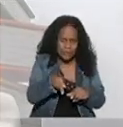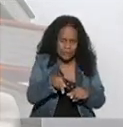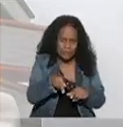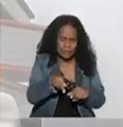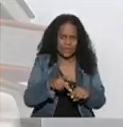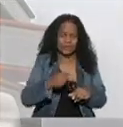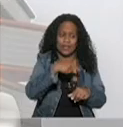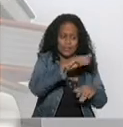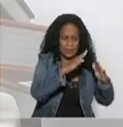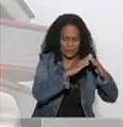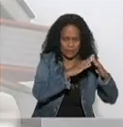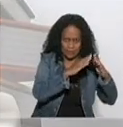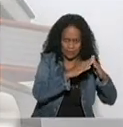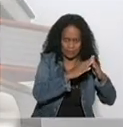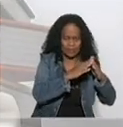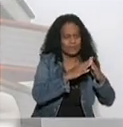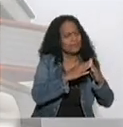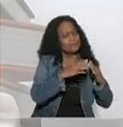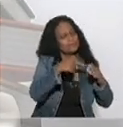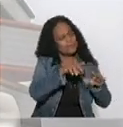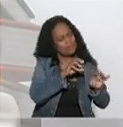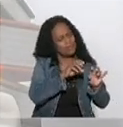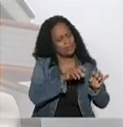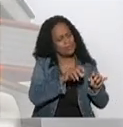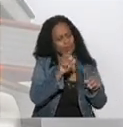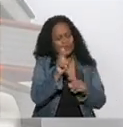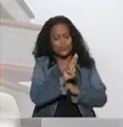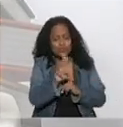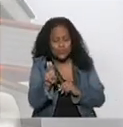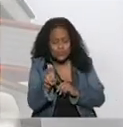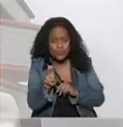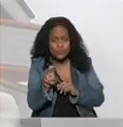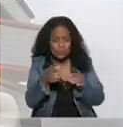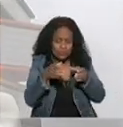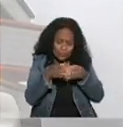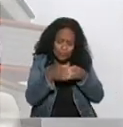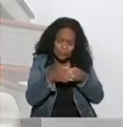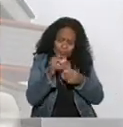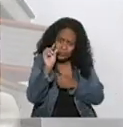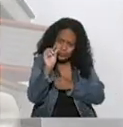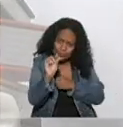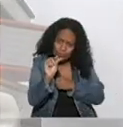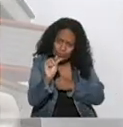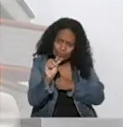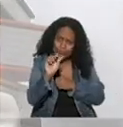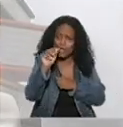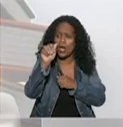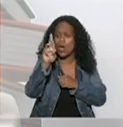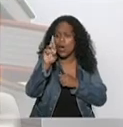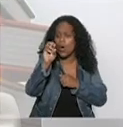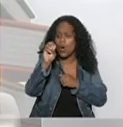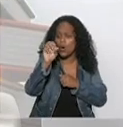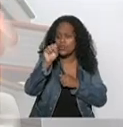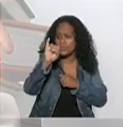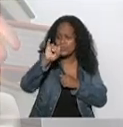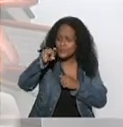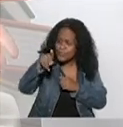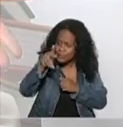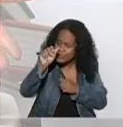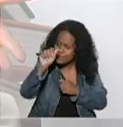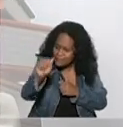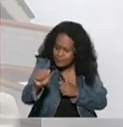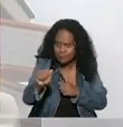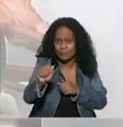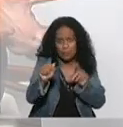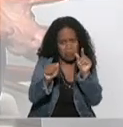então o perfil era esse. Era uma escola que fez ótimo, né? Foi muito bom para